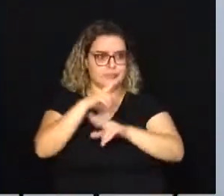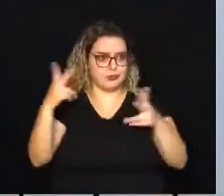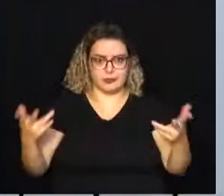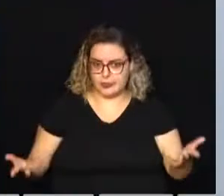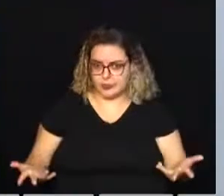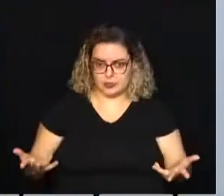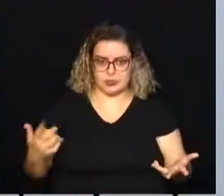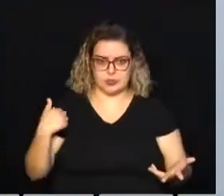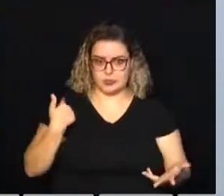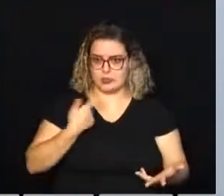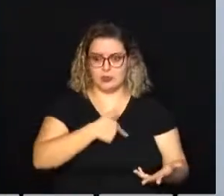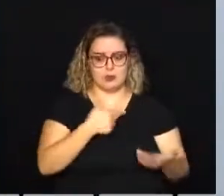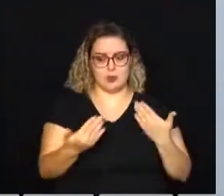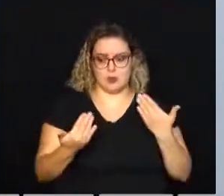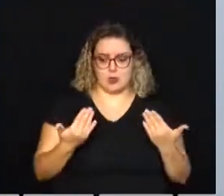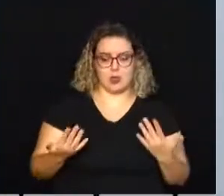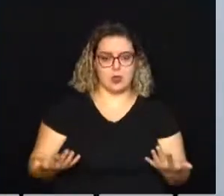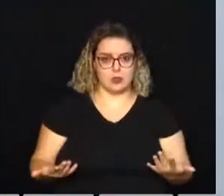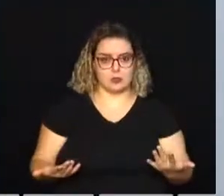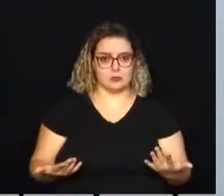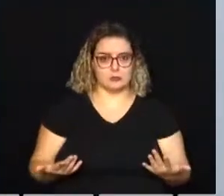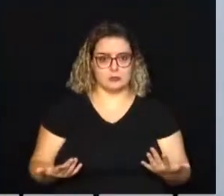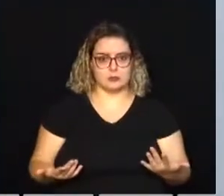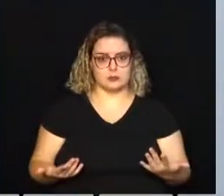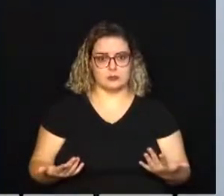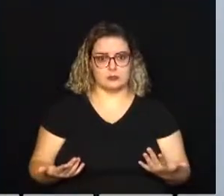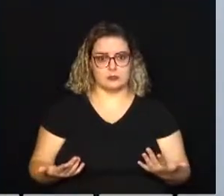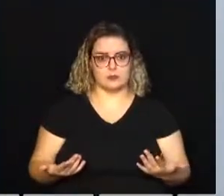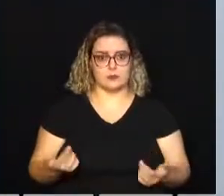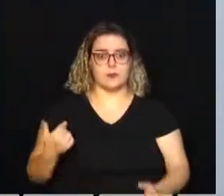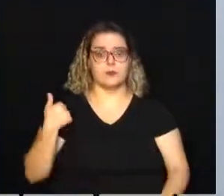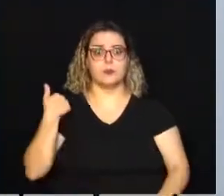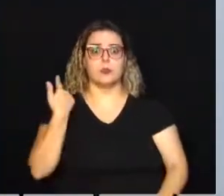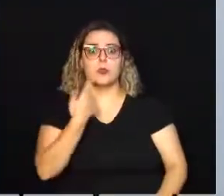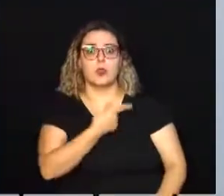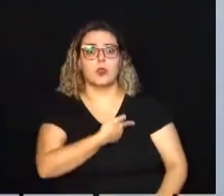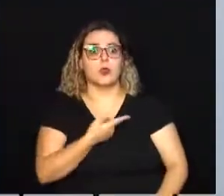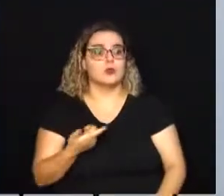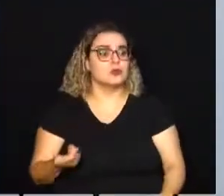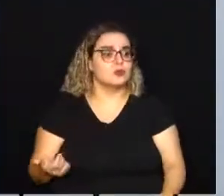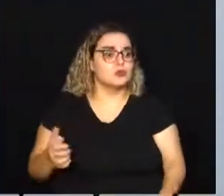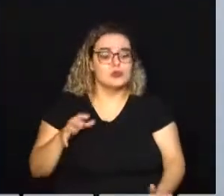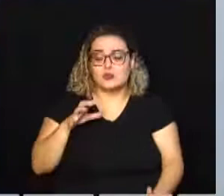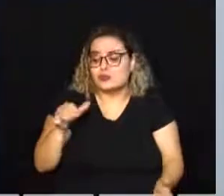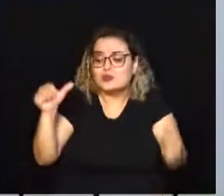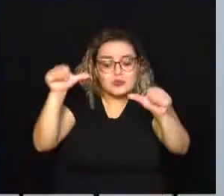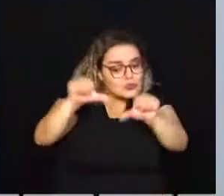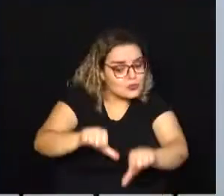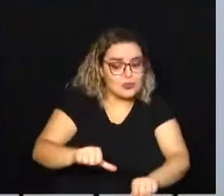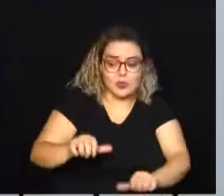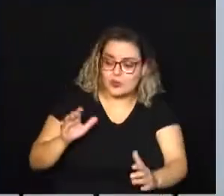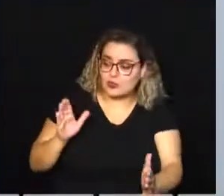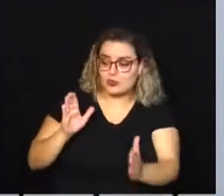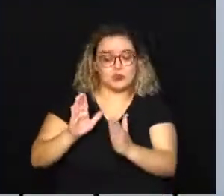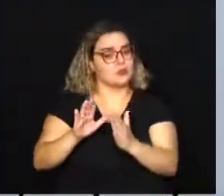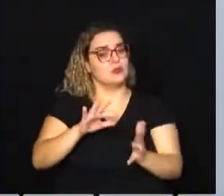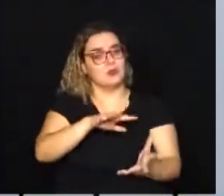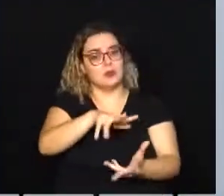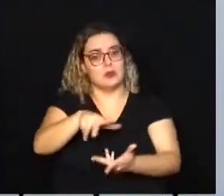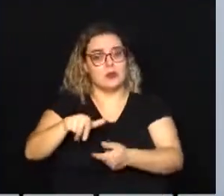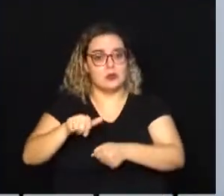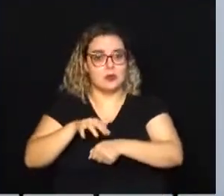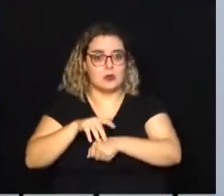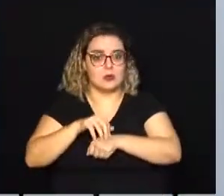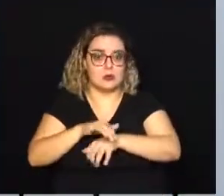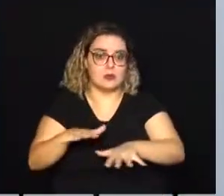que a nossa, né? Nós somos dos piores países no enfrentamento à pandemia. E a consequência